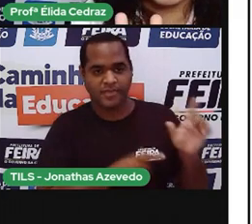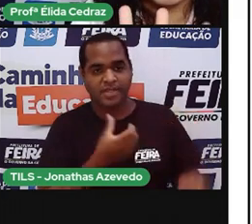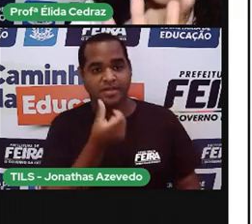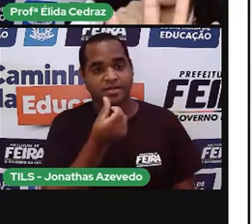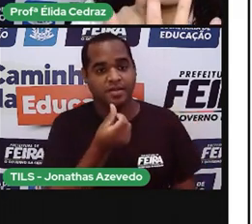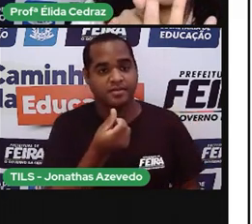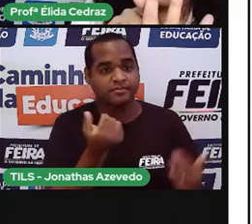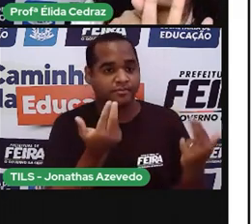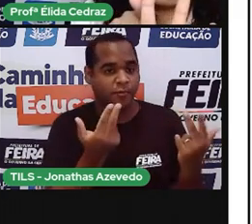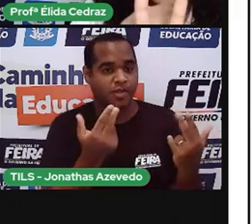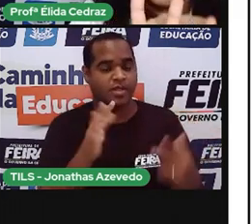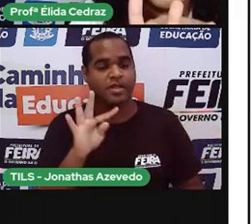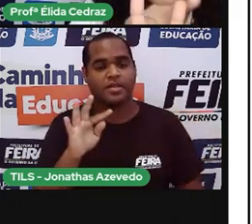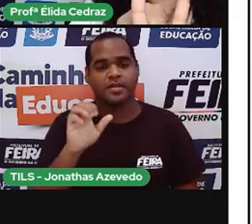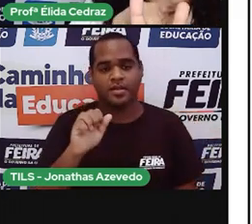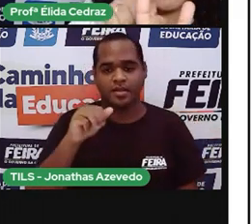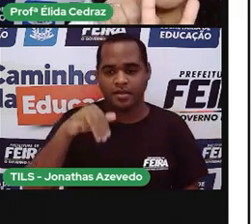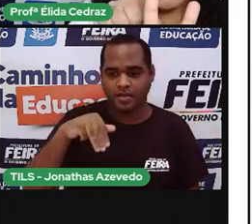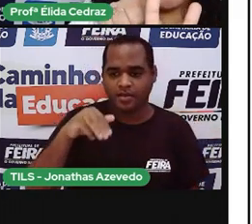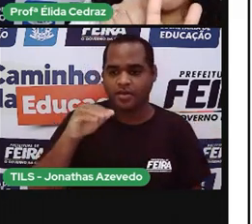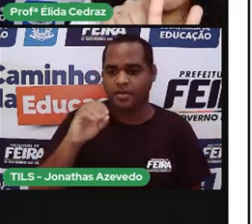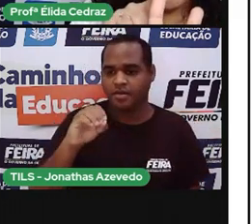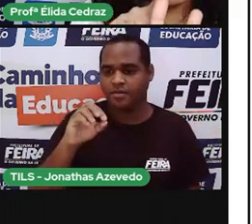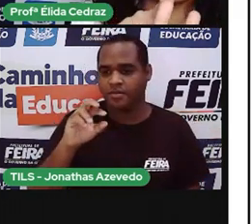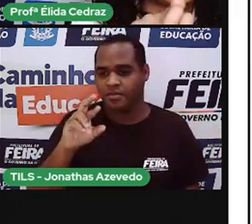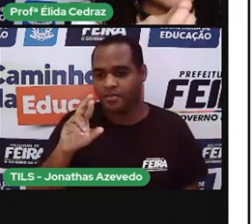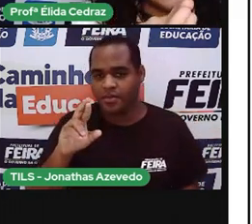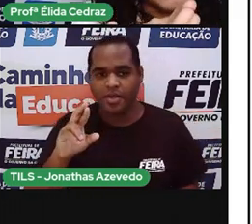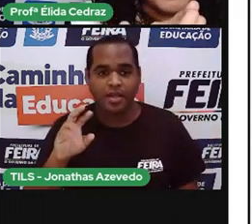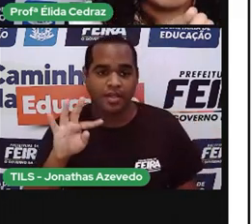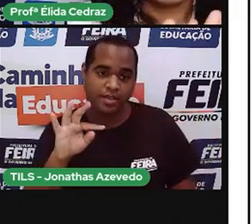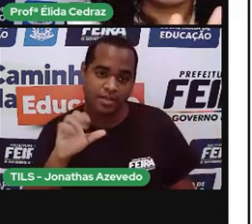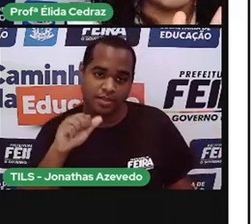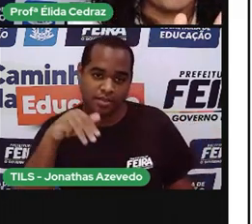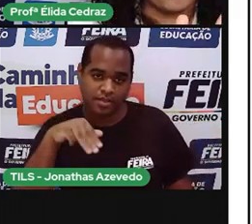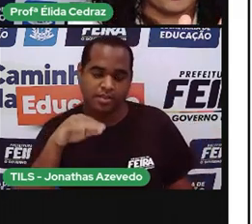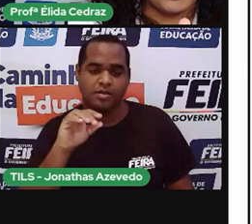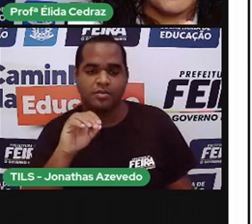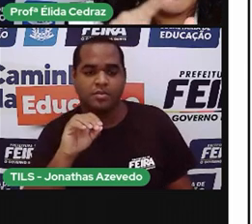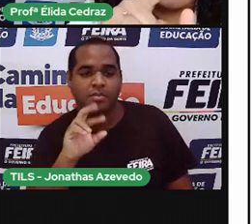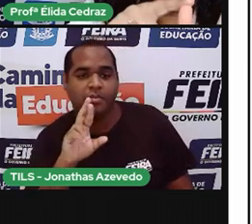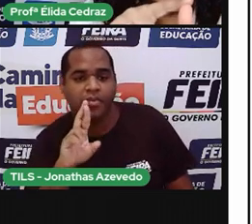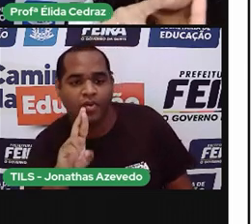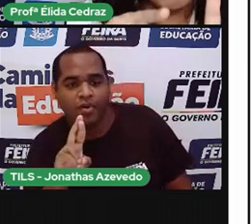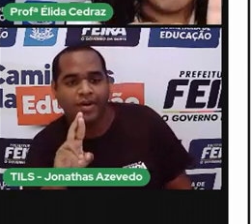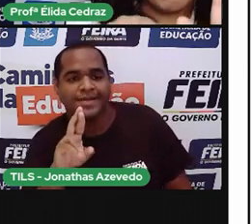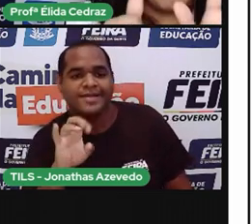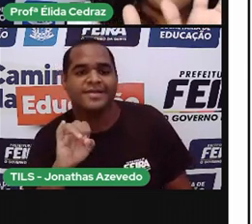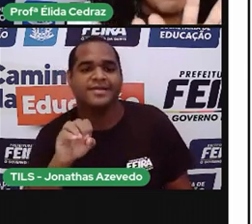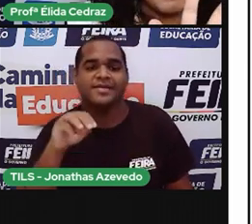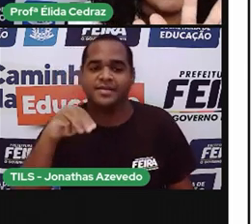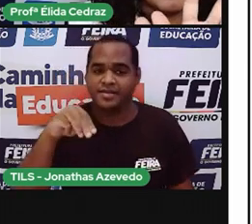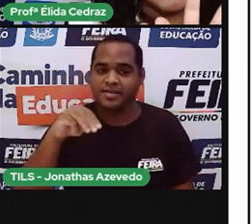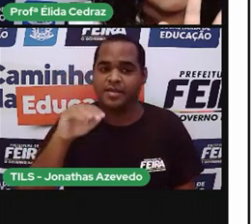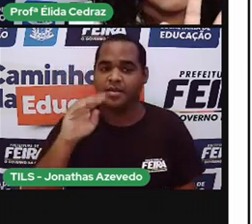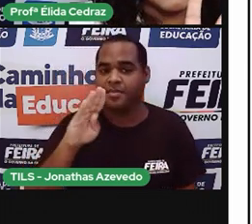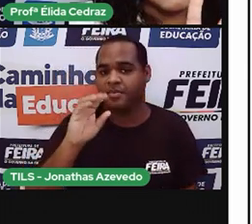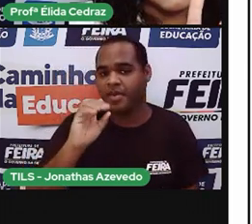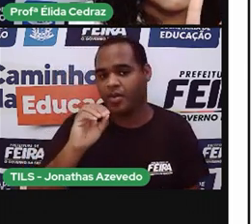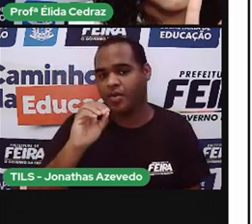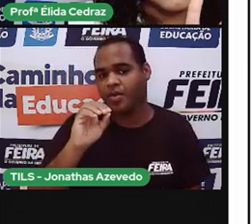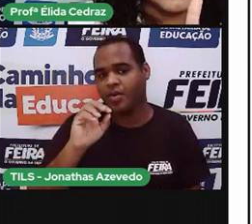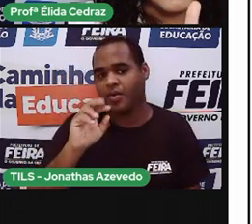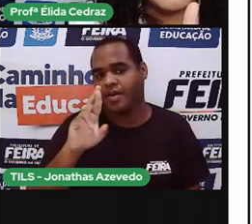Tam, T-A-M, tam. Bor, B-O-R.